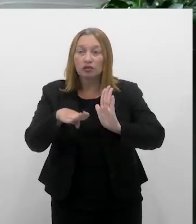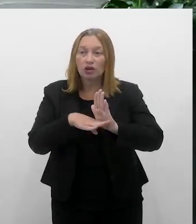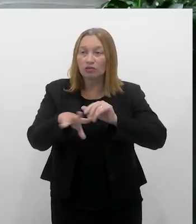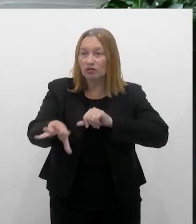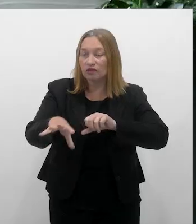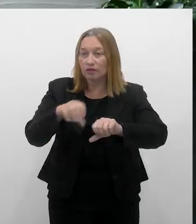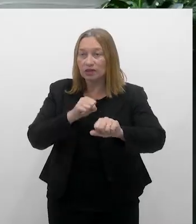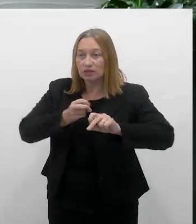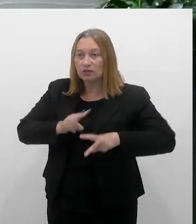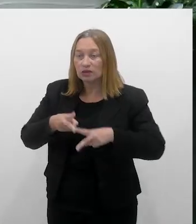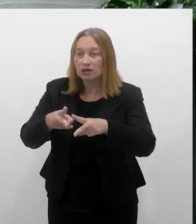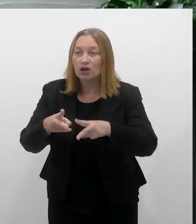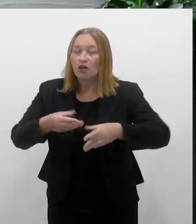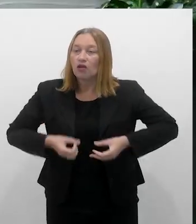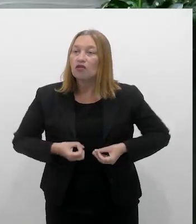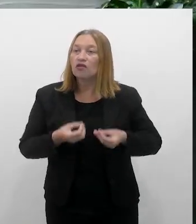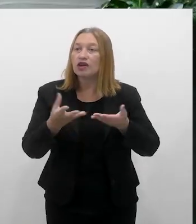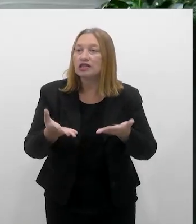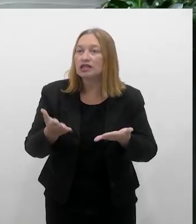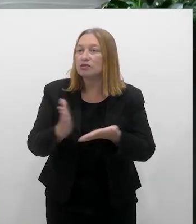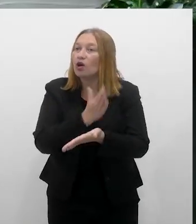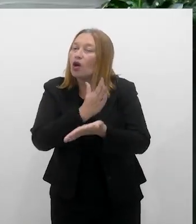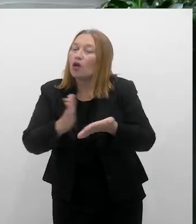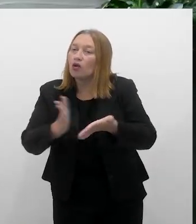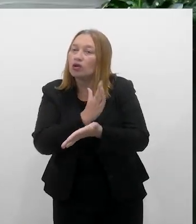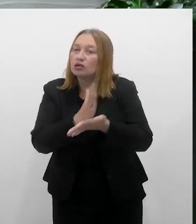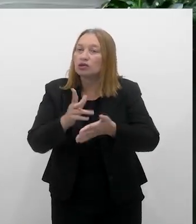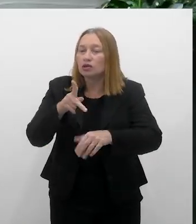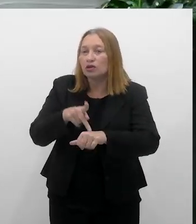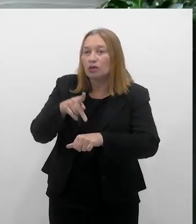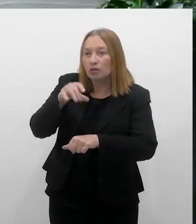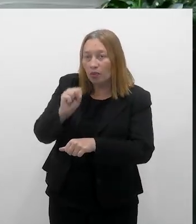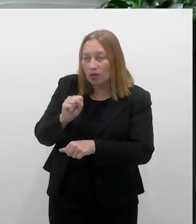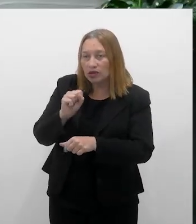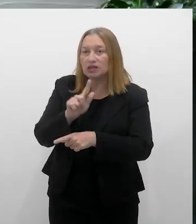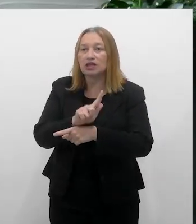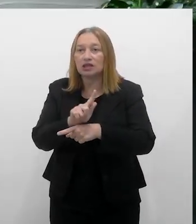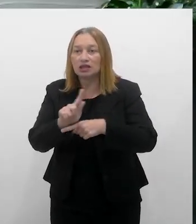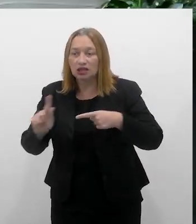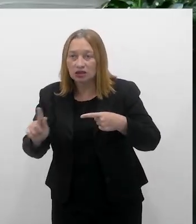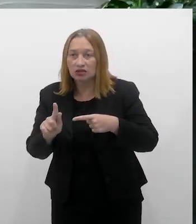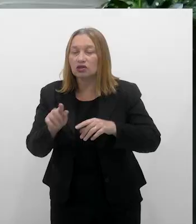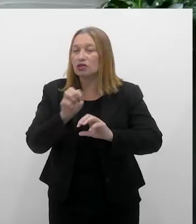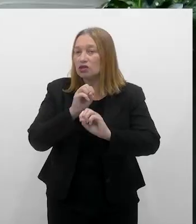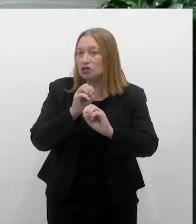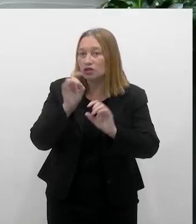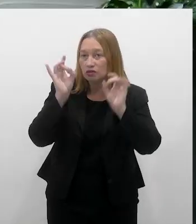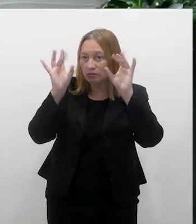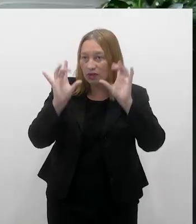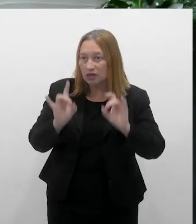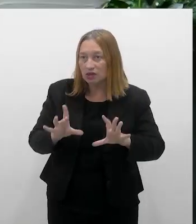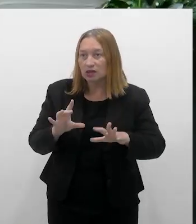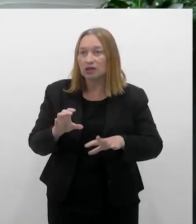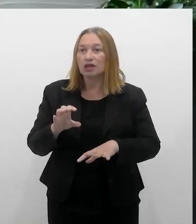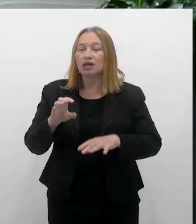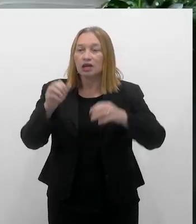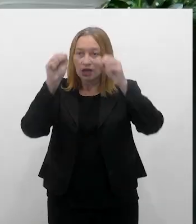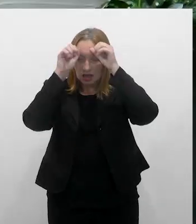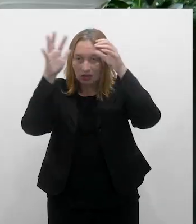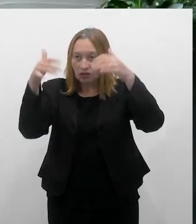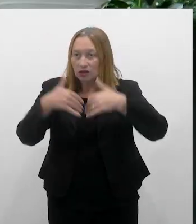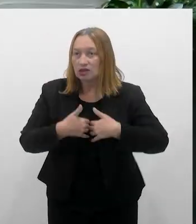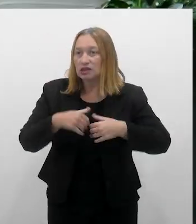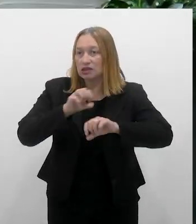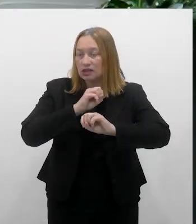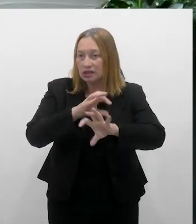programa de formação permanente, oferecemos algumas pós-graduação em especial, como a do